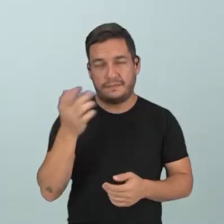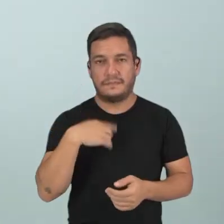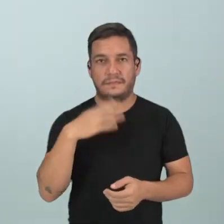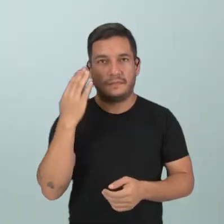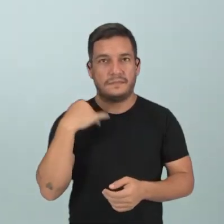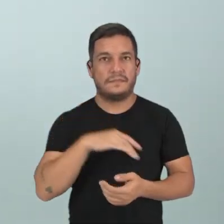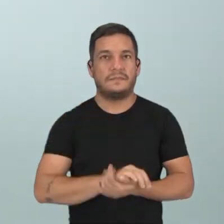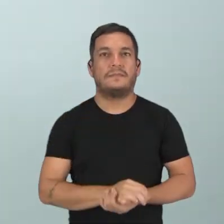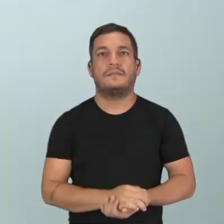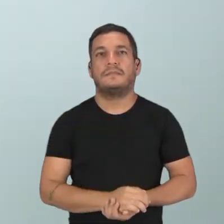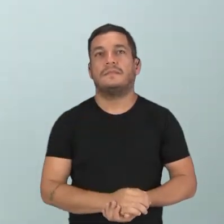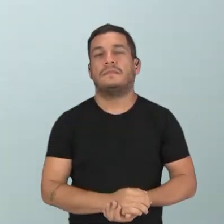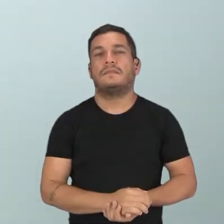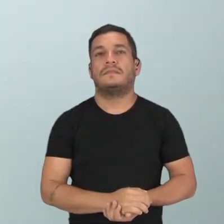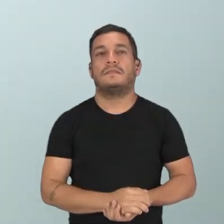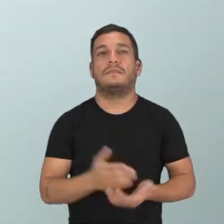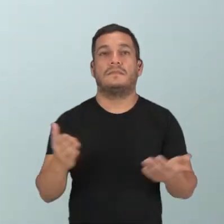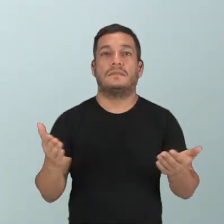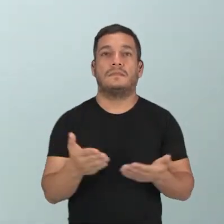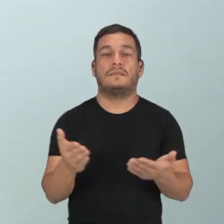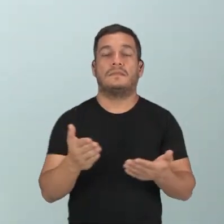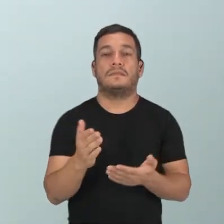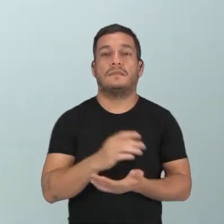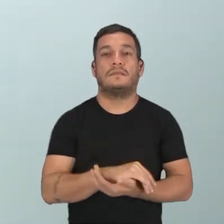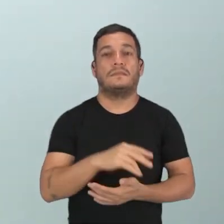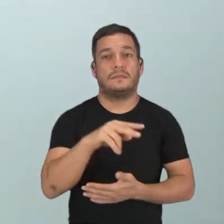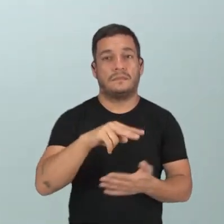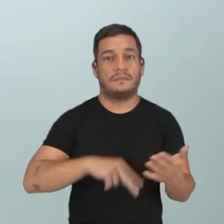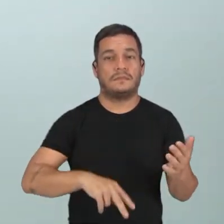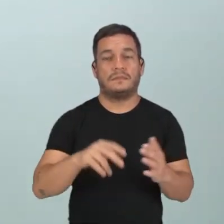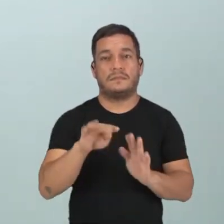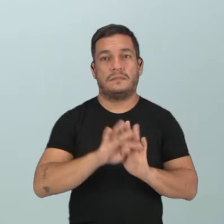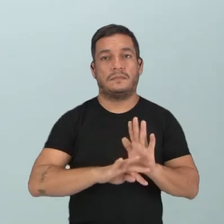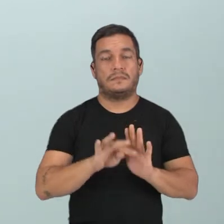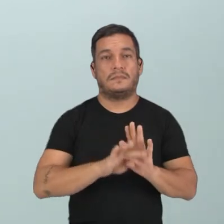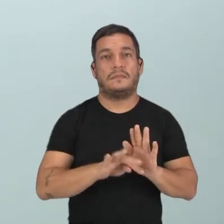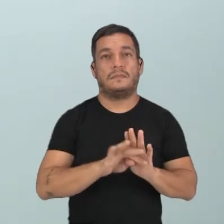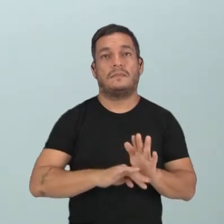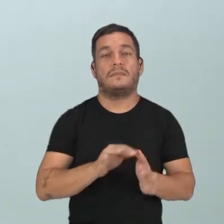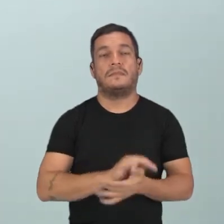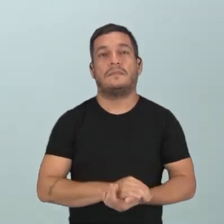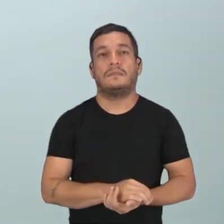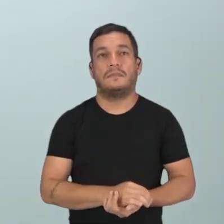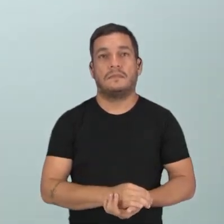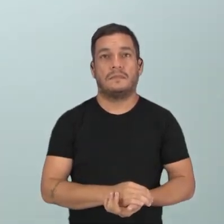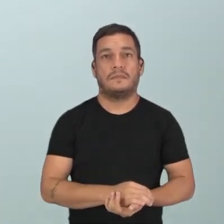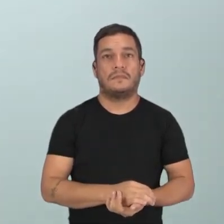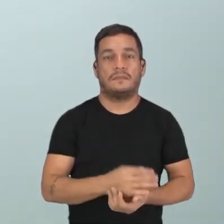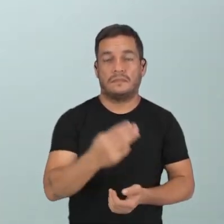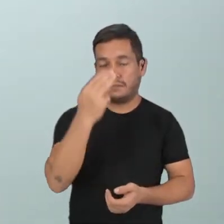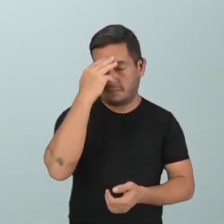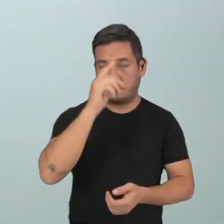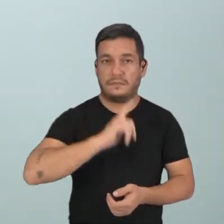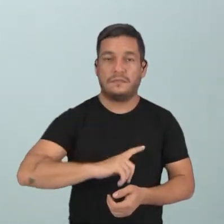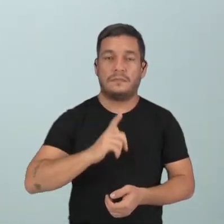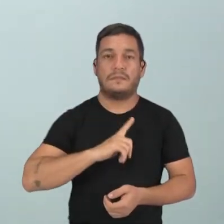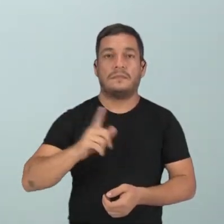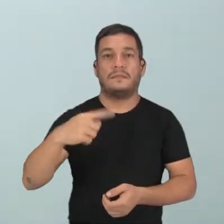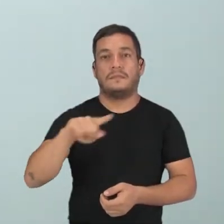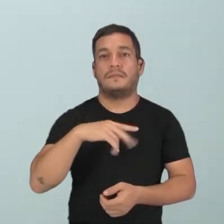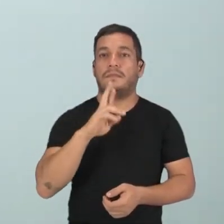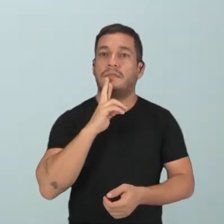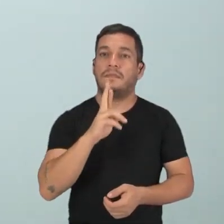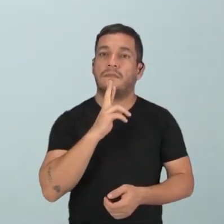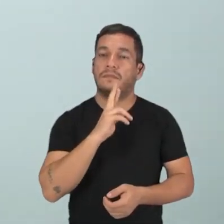faço eu sei disso agora nós vamos a leitura de um outro texto memórias literárias para que